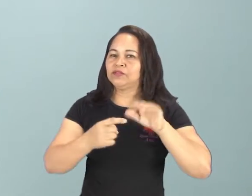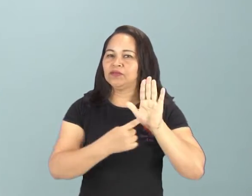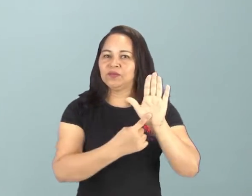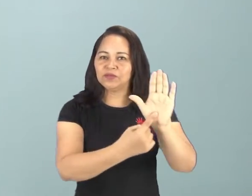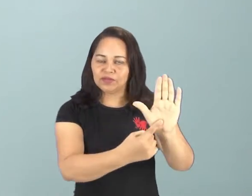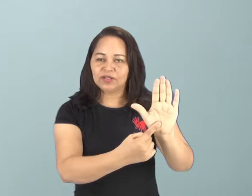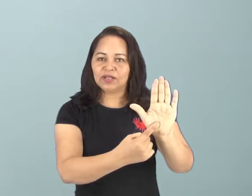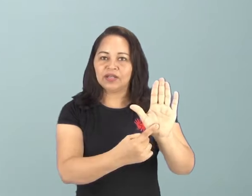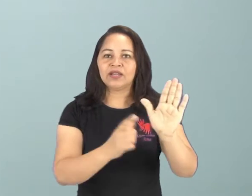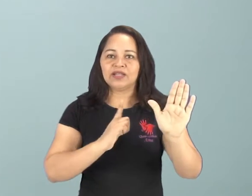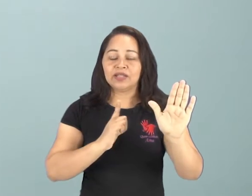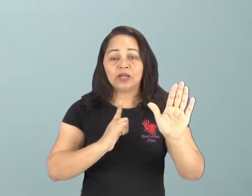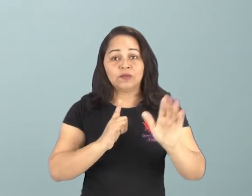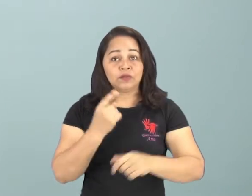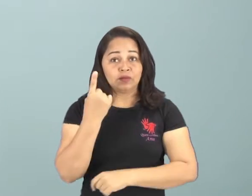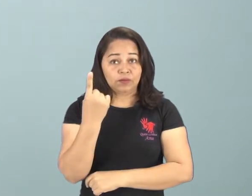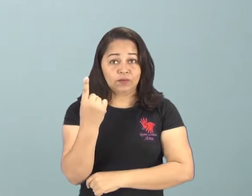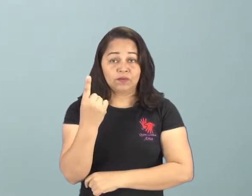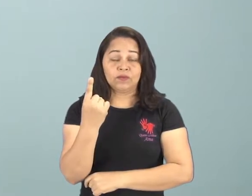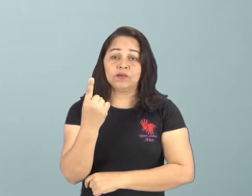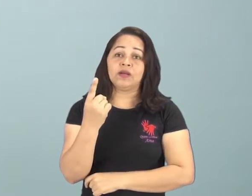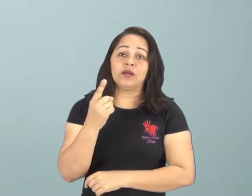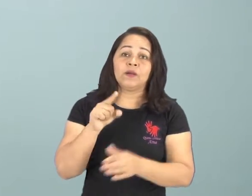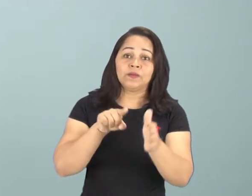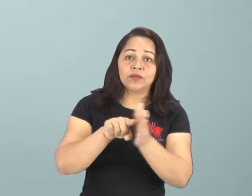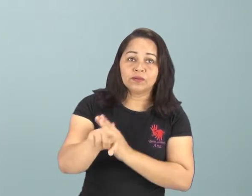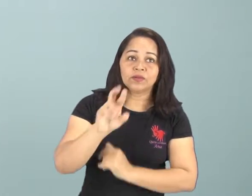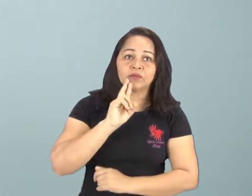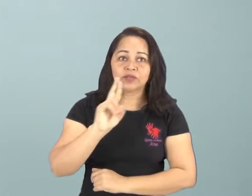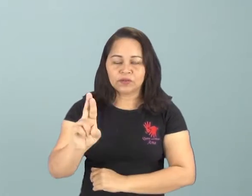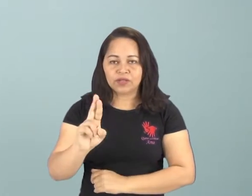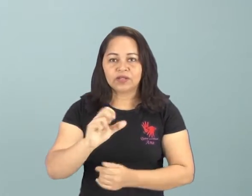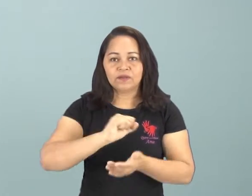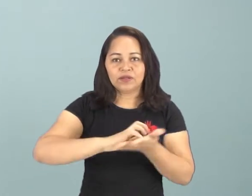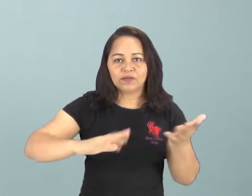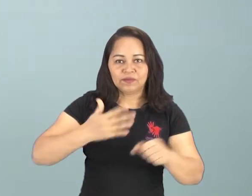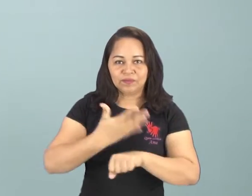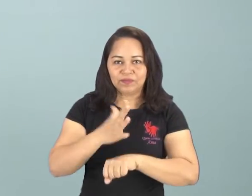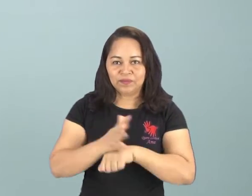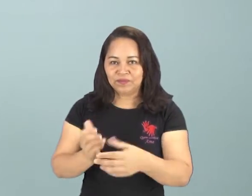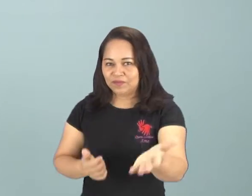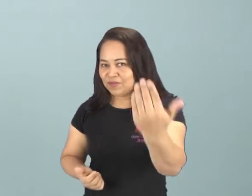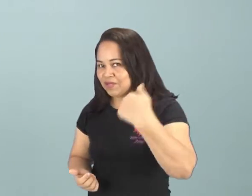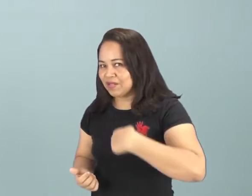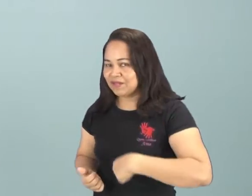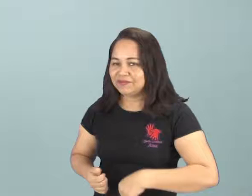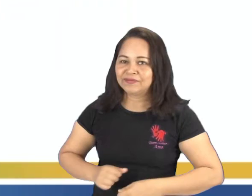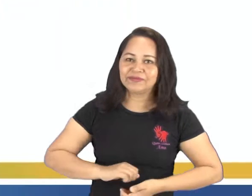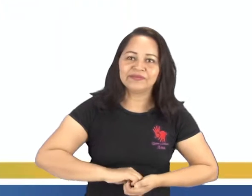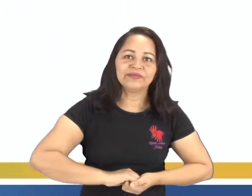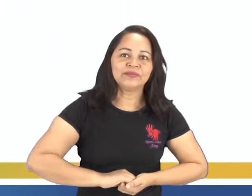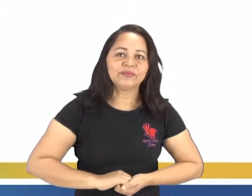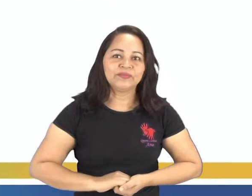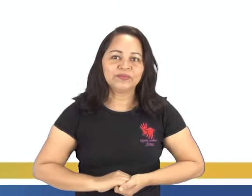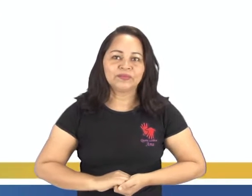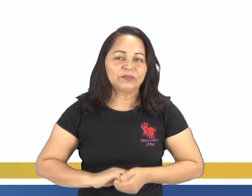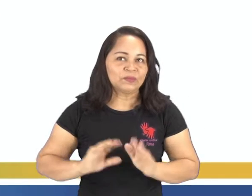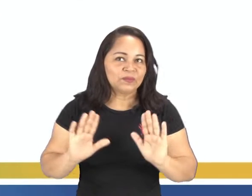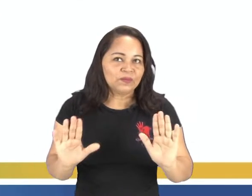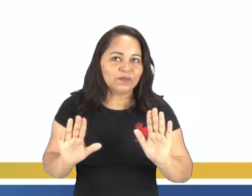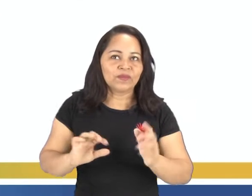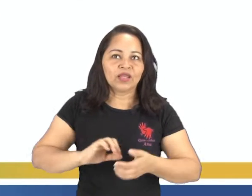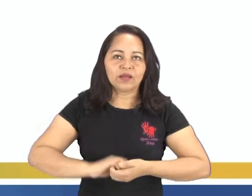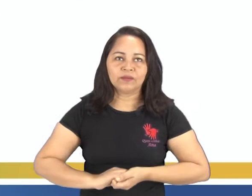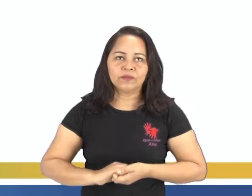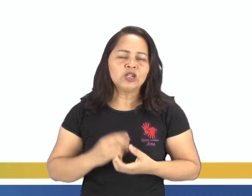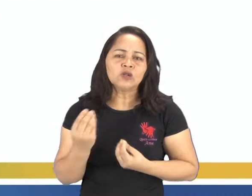Teremos também uma questão para responder, e aí passaremos para a nossa atividade prática. Vamos lá? Então vem comigo. Bem,